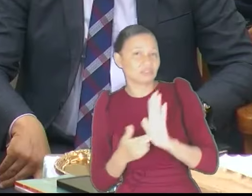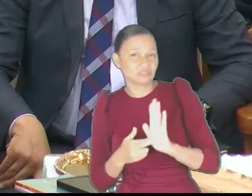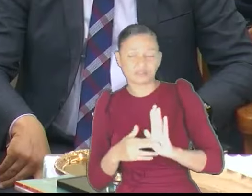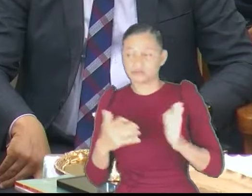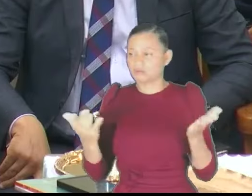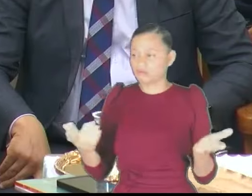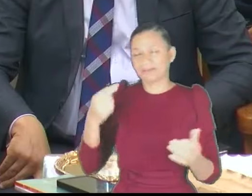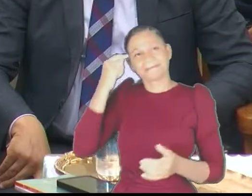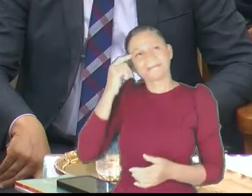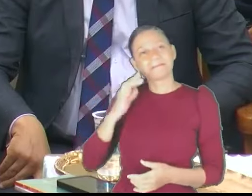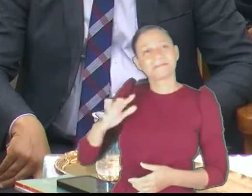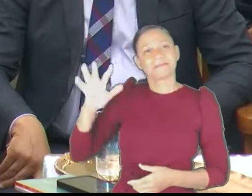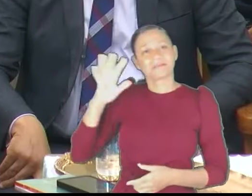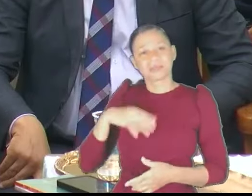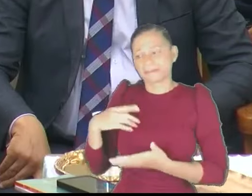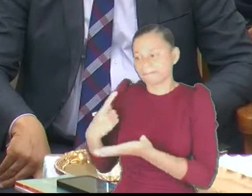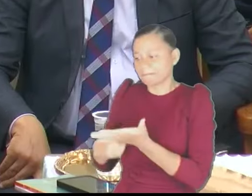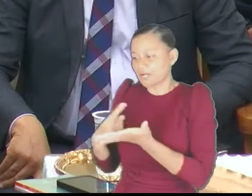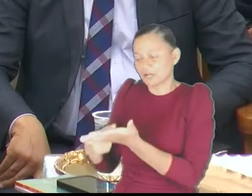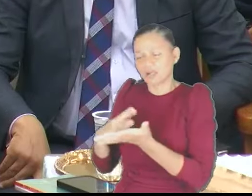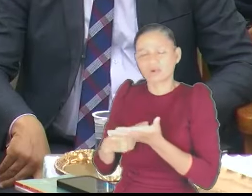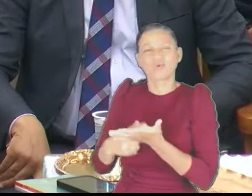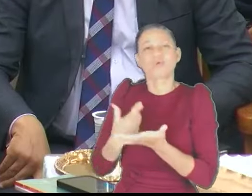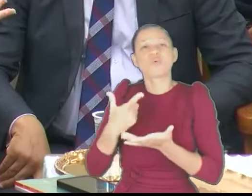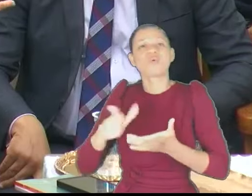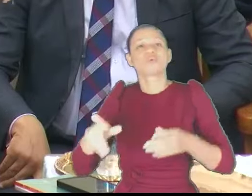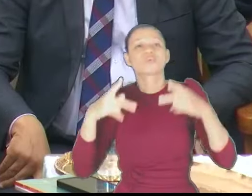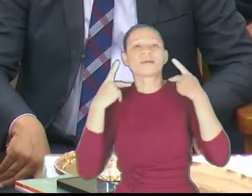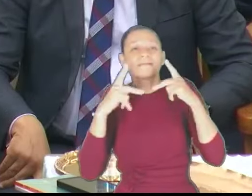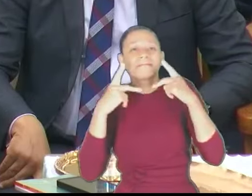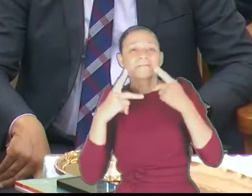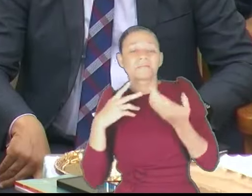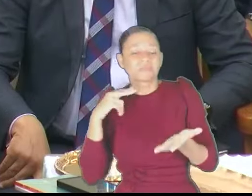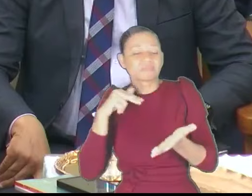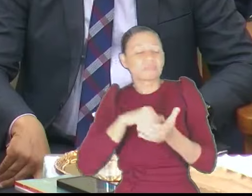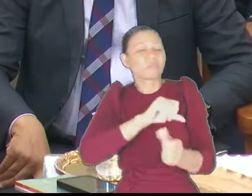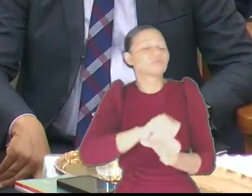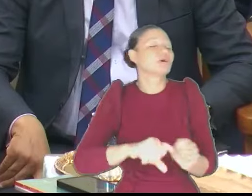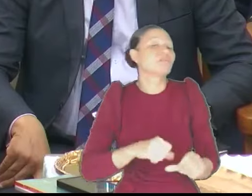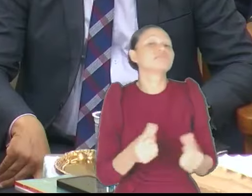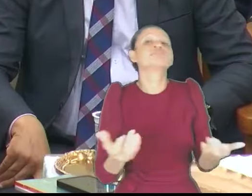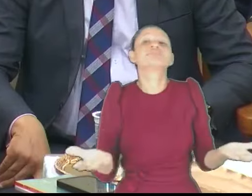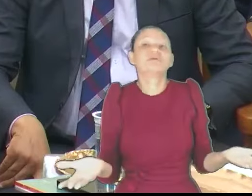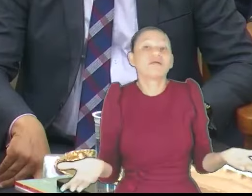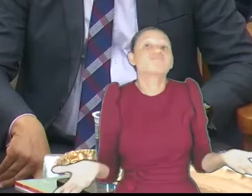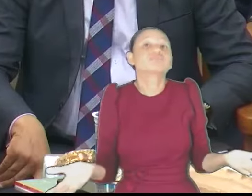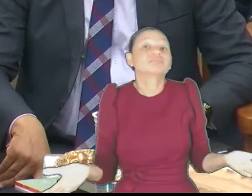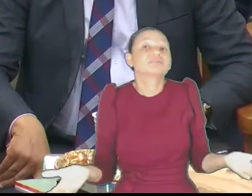Mas imagine se eu tivesse combinado uma outra mensagem, já para chegar aqui e mudasse o negócio agora.